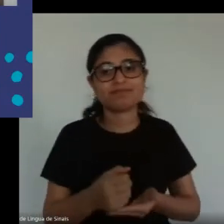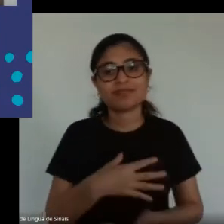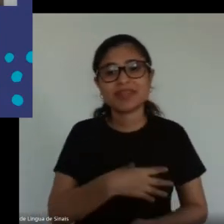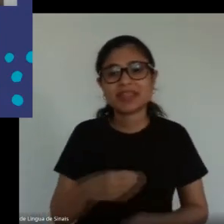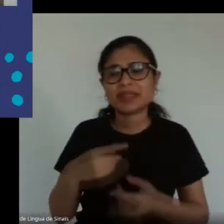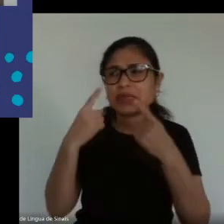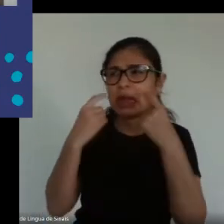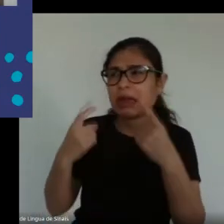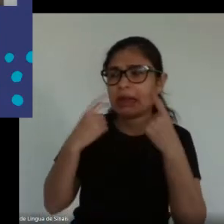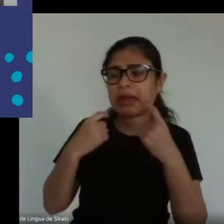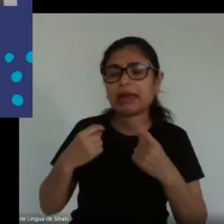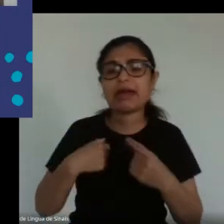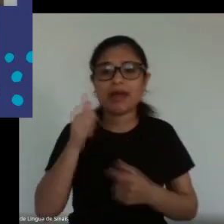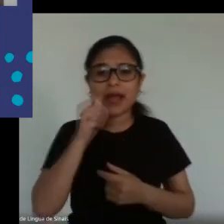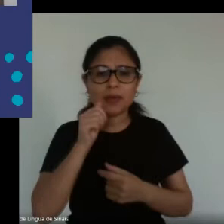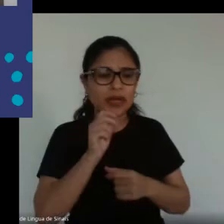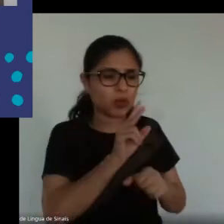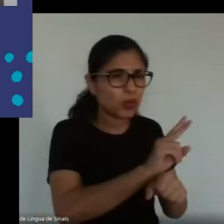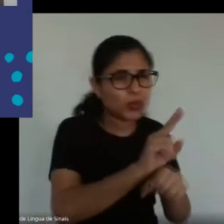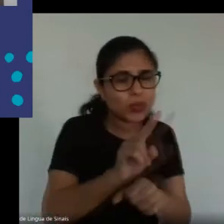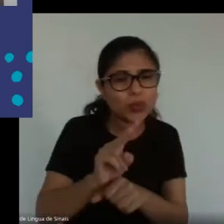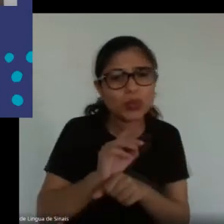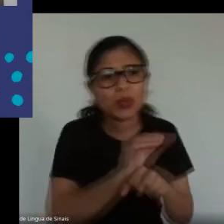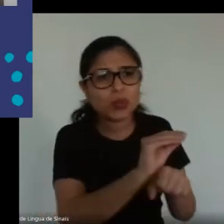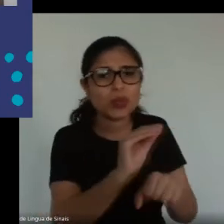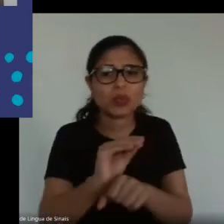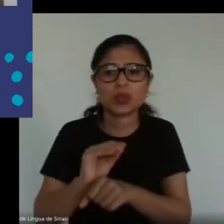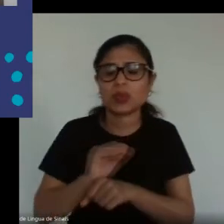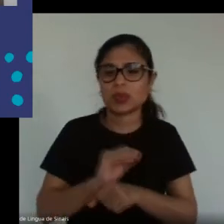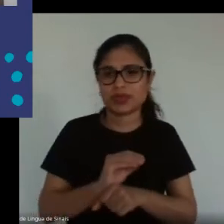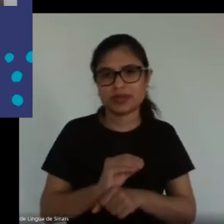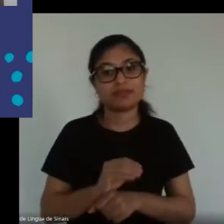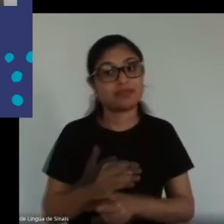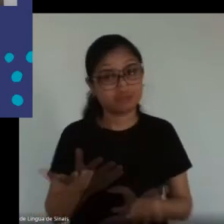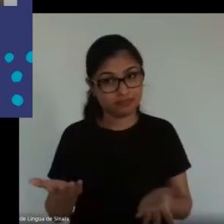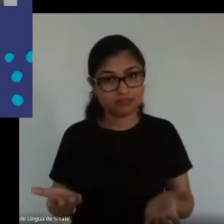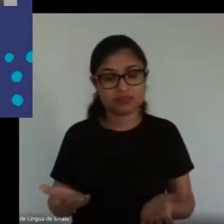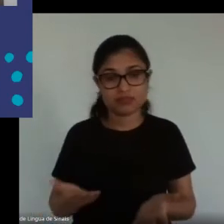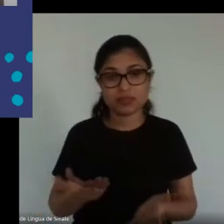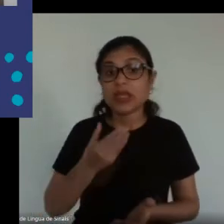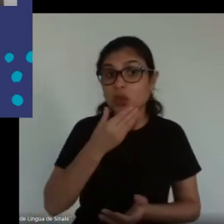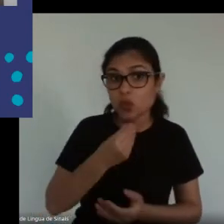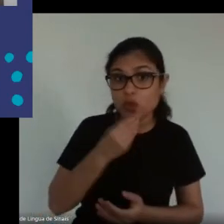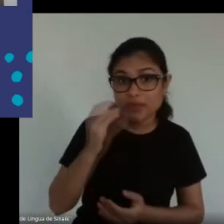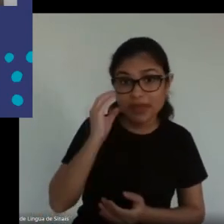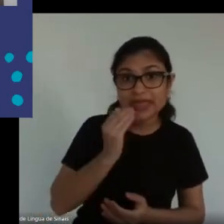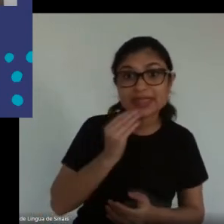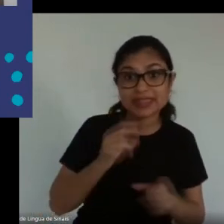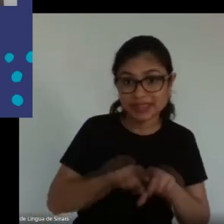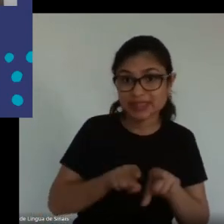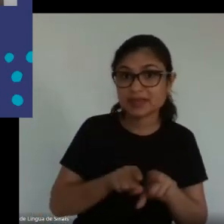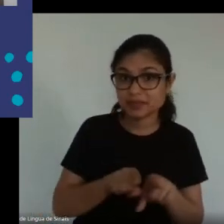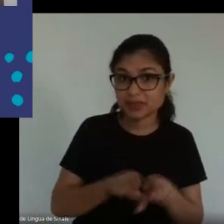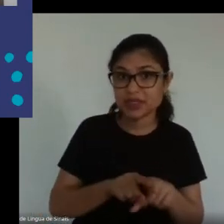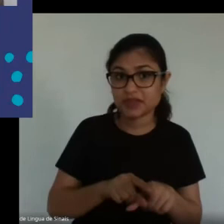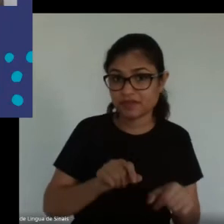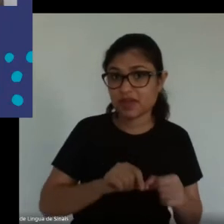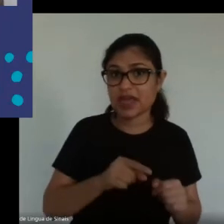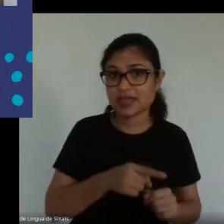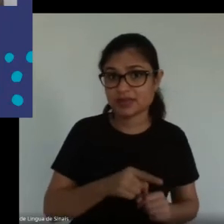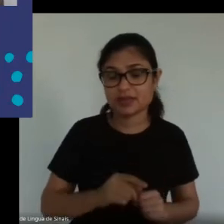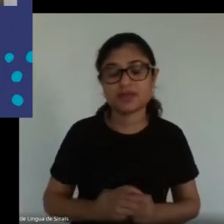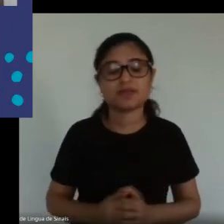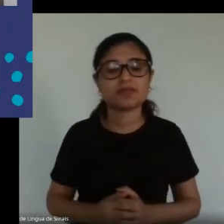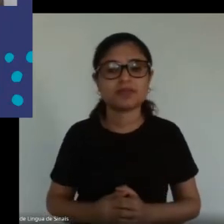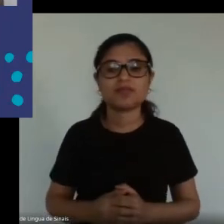Homem marxista, tá? Né? Porque eu só lido basicamente com marxista. Então, gente, como a gente pode